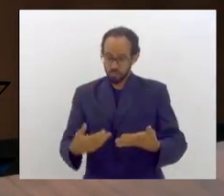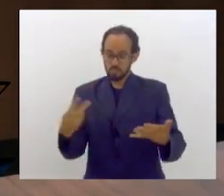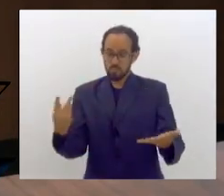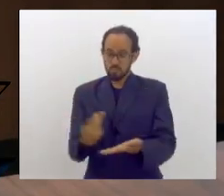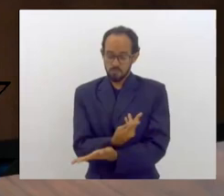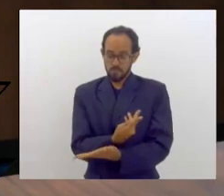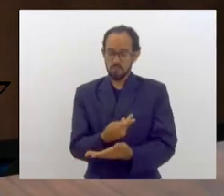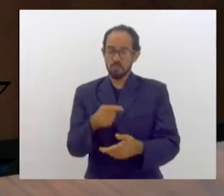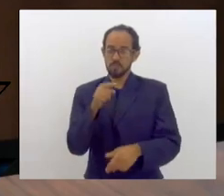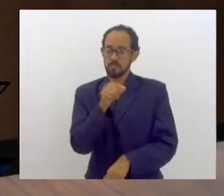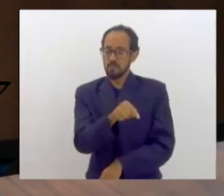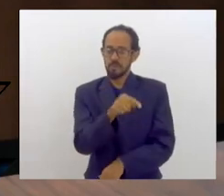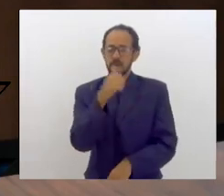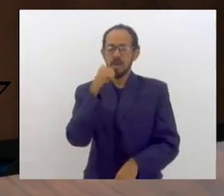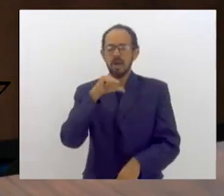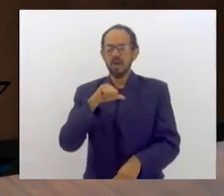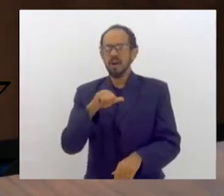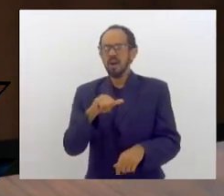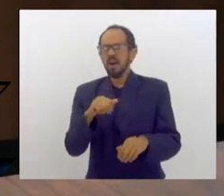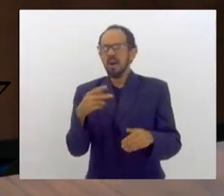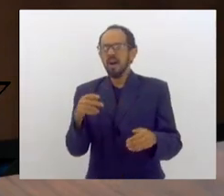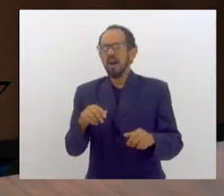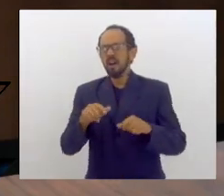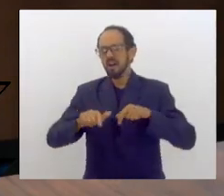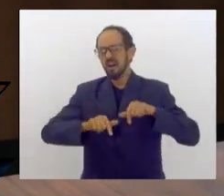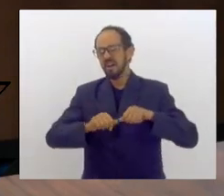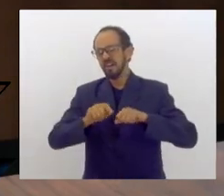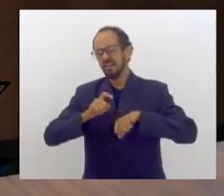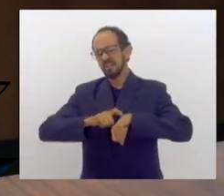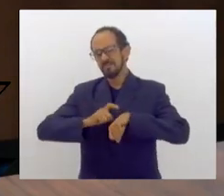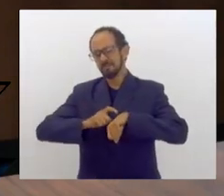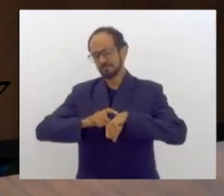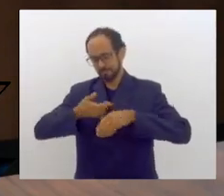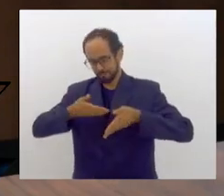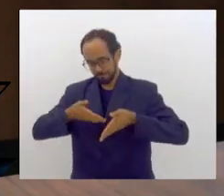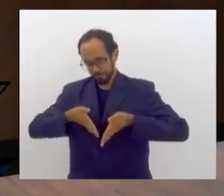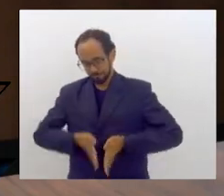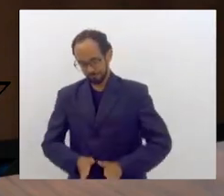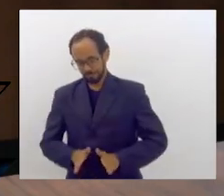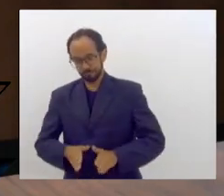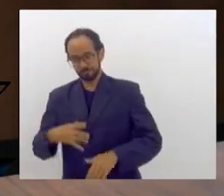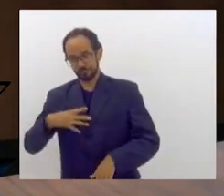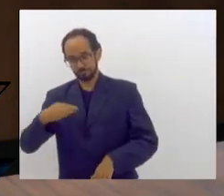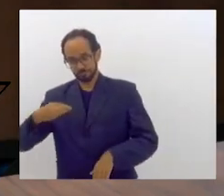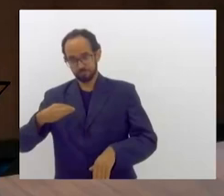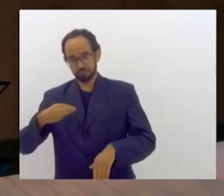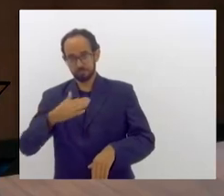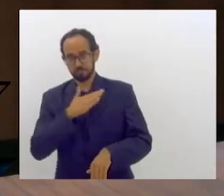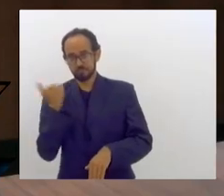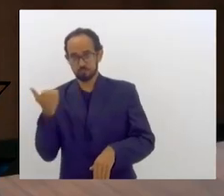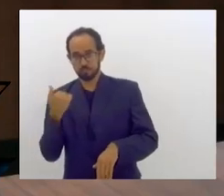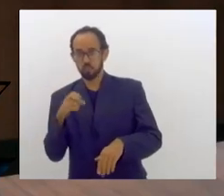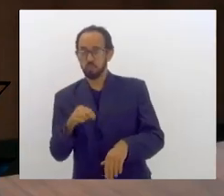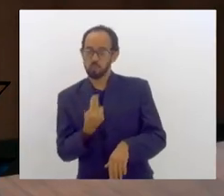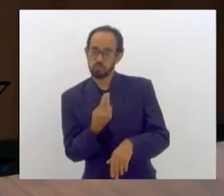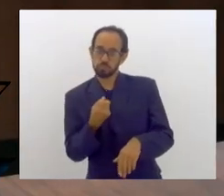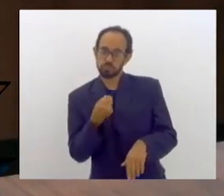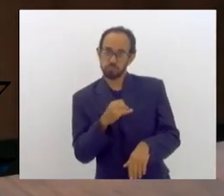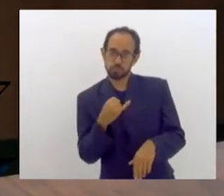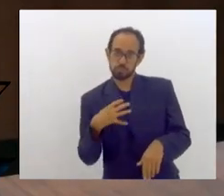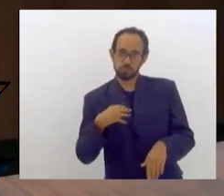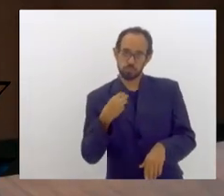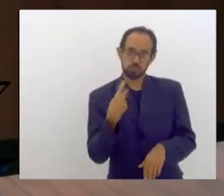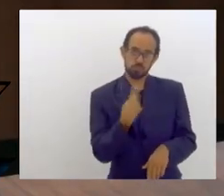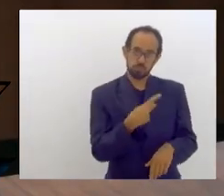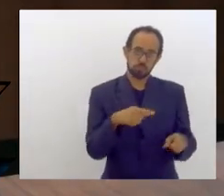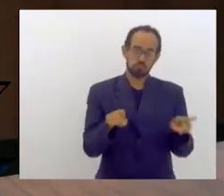para que essa mulher que estava em trabalho de parto viesse a falecer, ou se o seu filho veio a falecer.